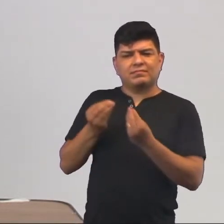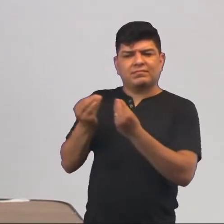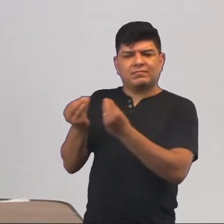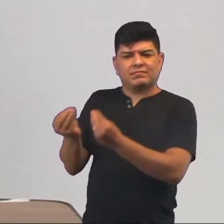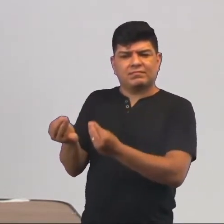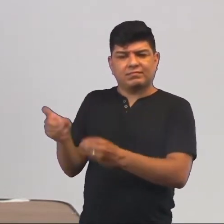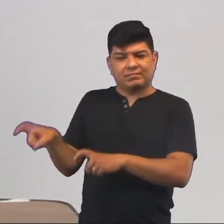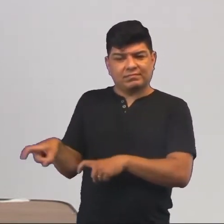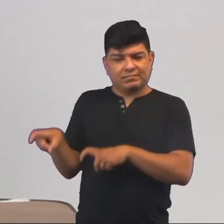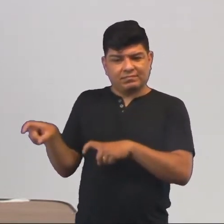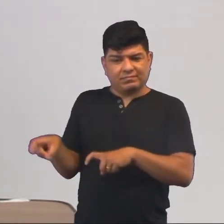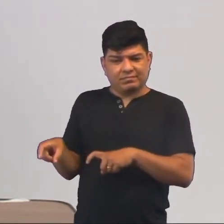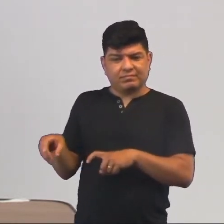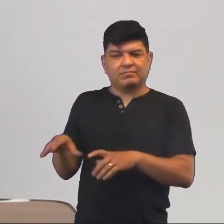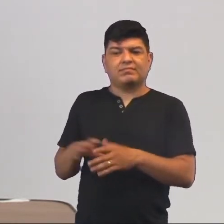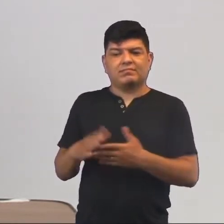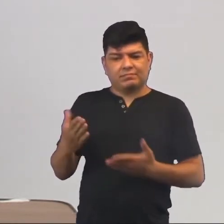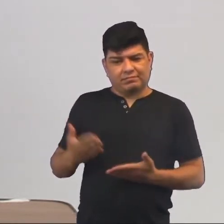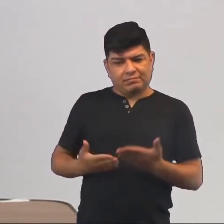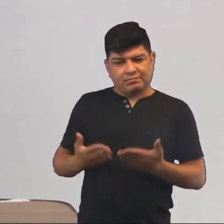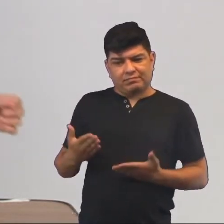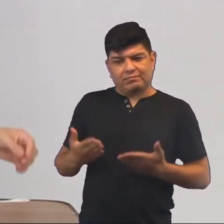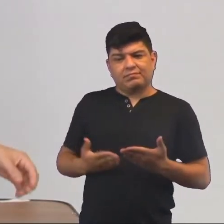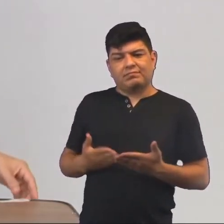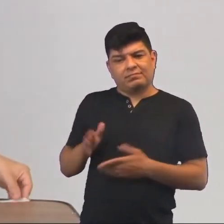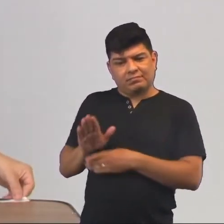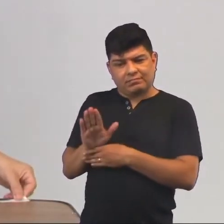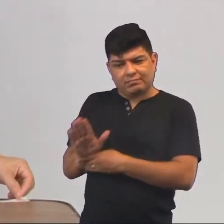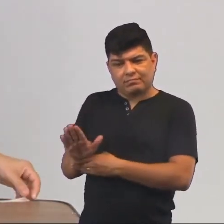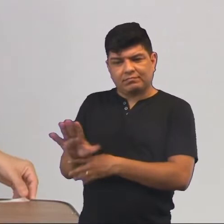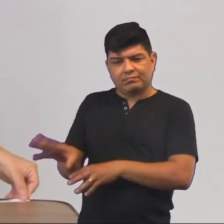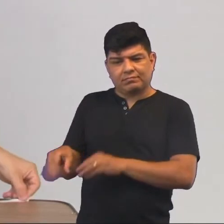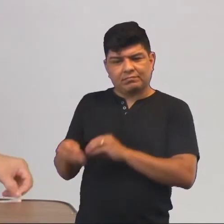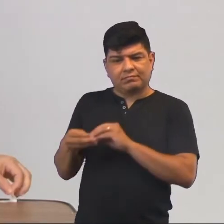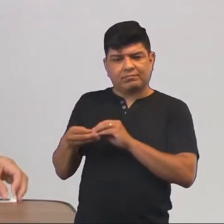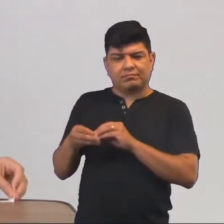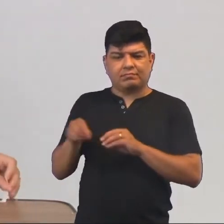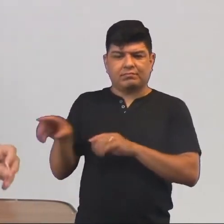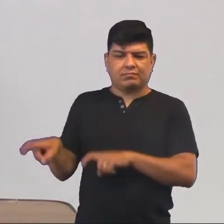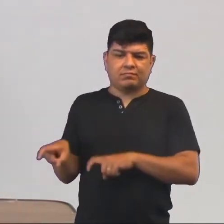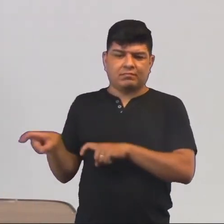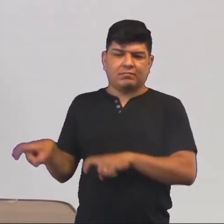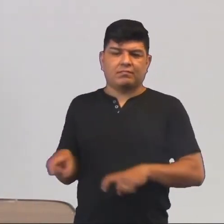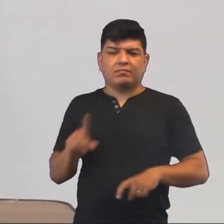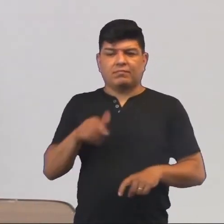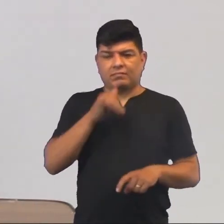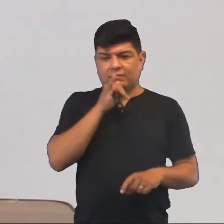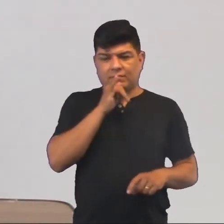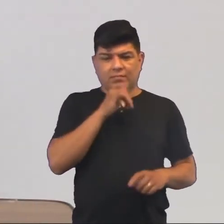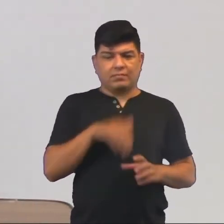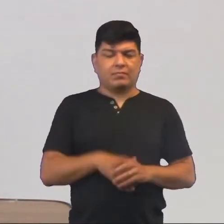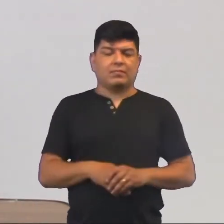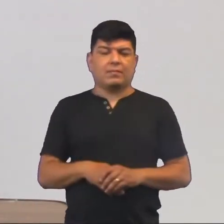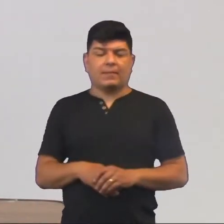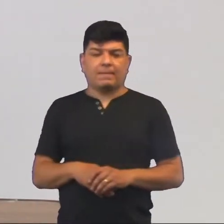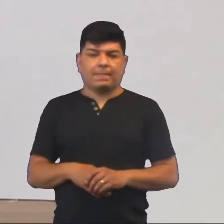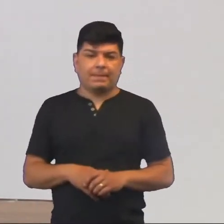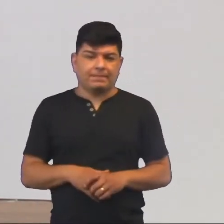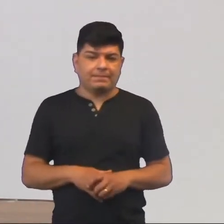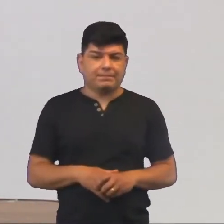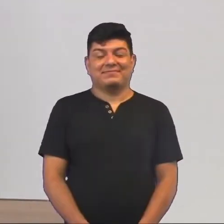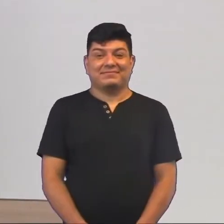ao campo? Que só na cidade tem esse serviço que cumprimenta o campo, tá? Vamos ver outro exemplo aqui, ó. Vamos